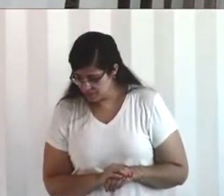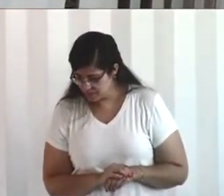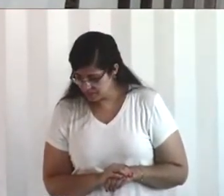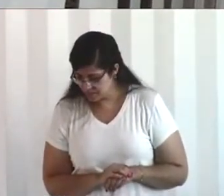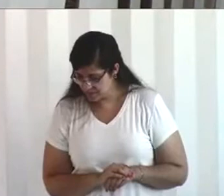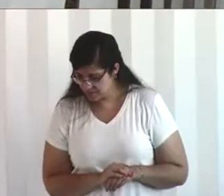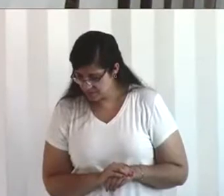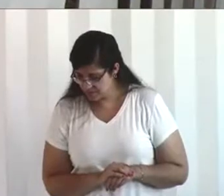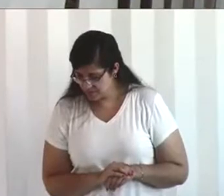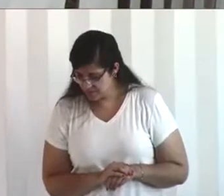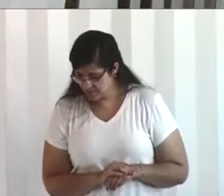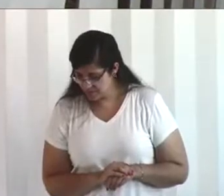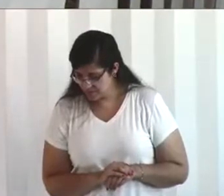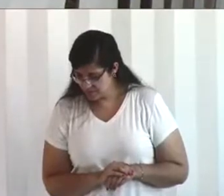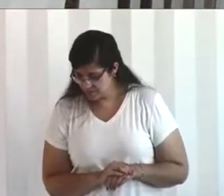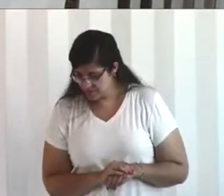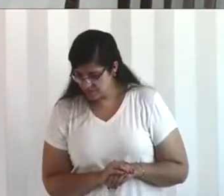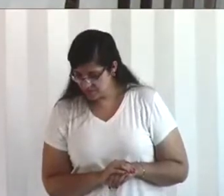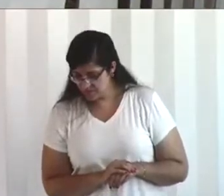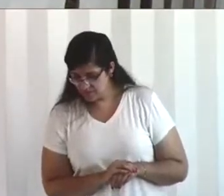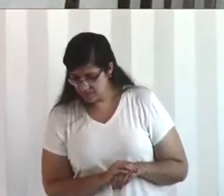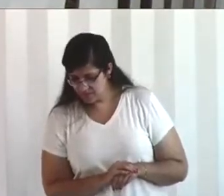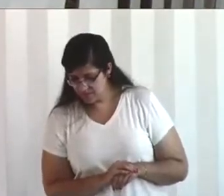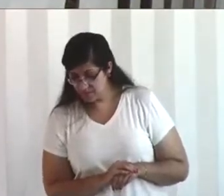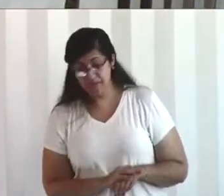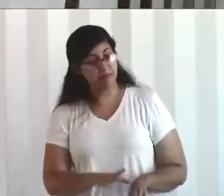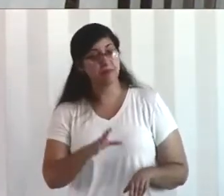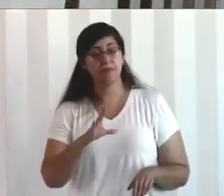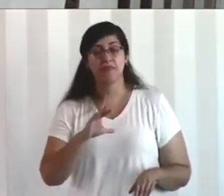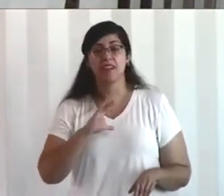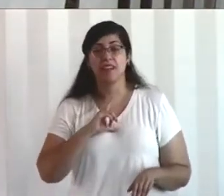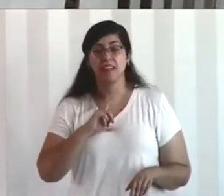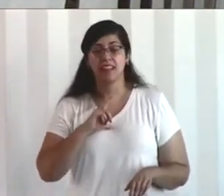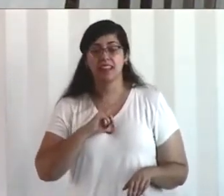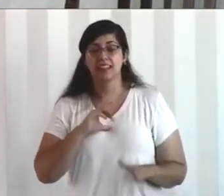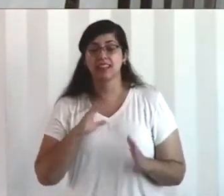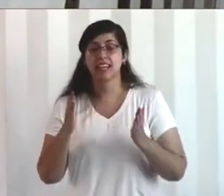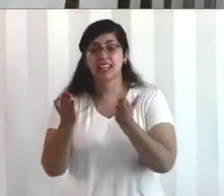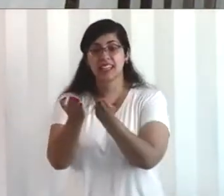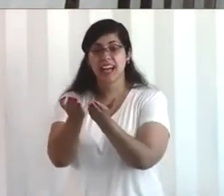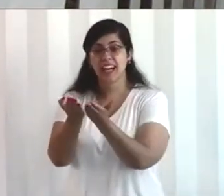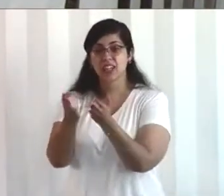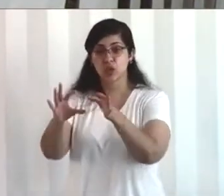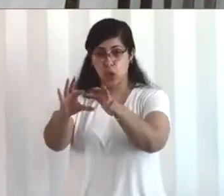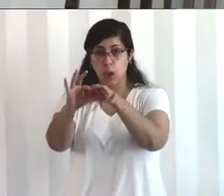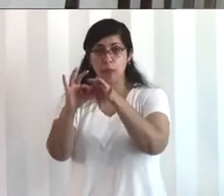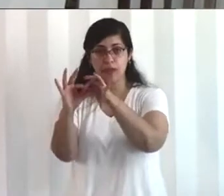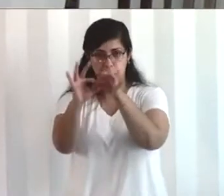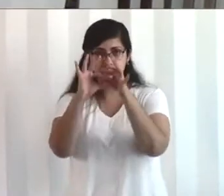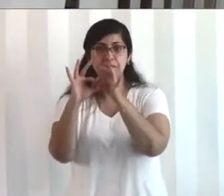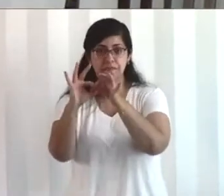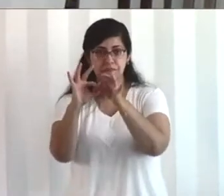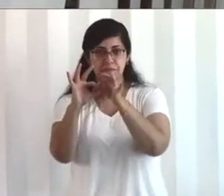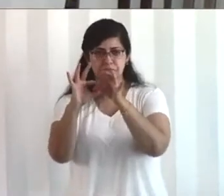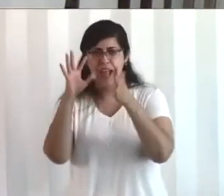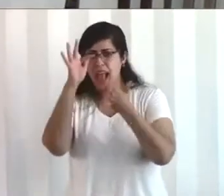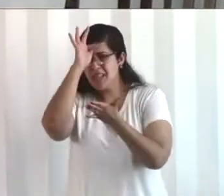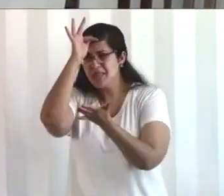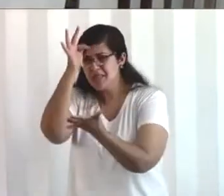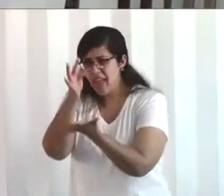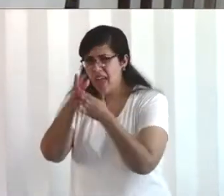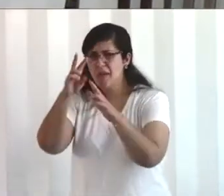inteiro. Os cristãos precisam viver em comunhão. A comunhão baseada na mesma fé, na fé em